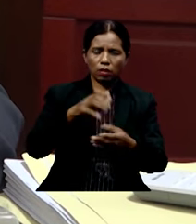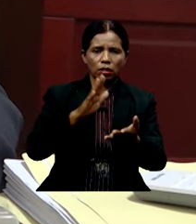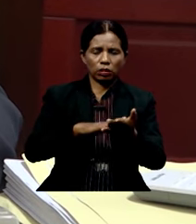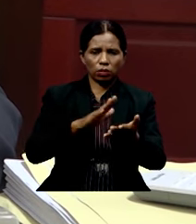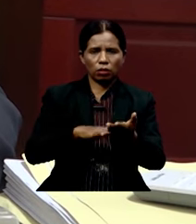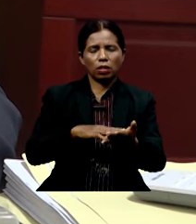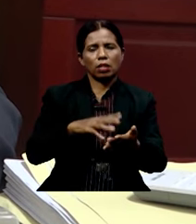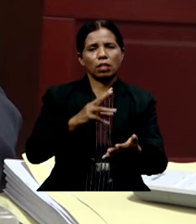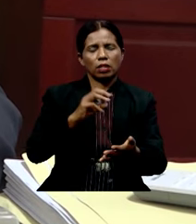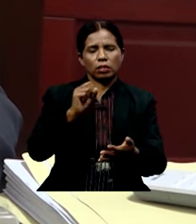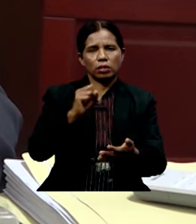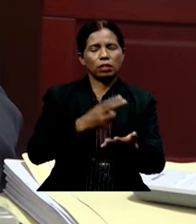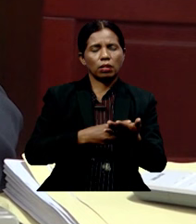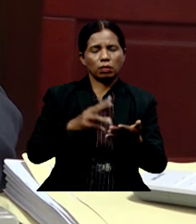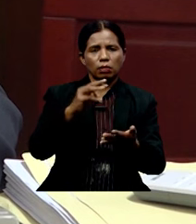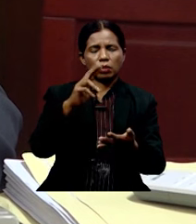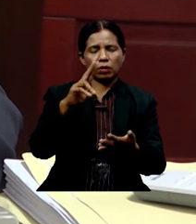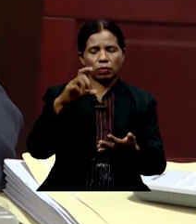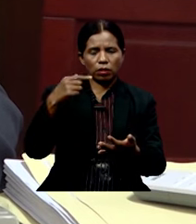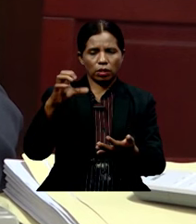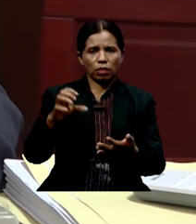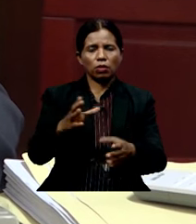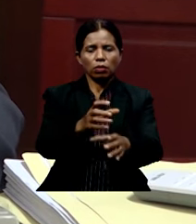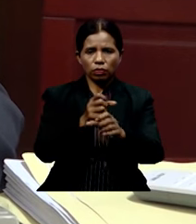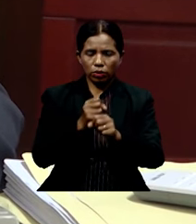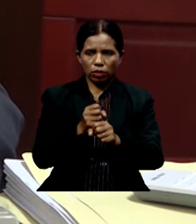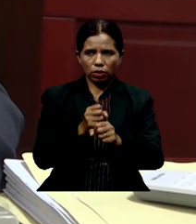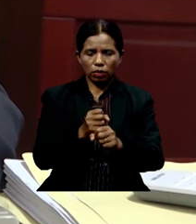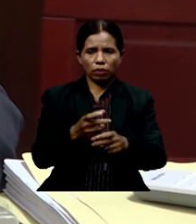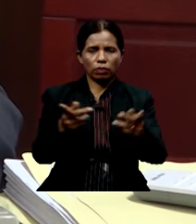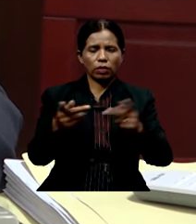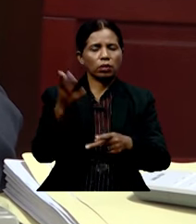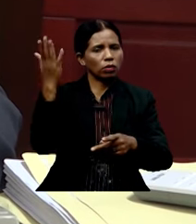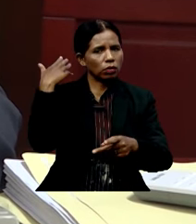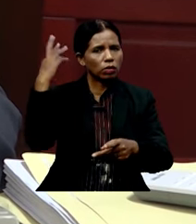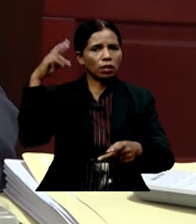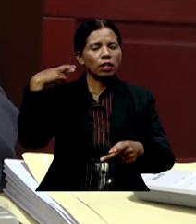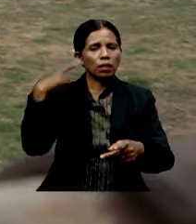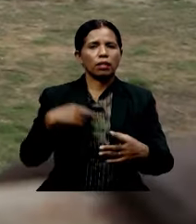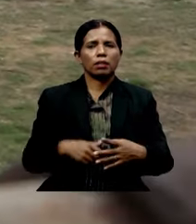Miguel. Depois di estado, governo buka resolve problema ne, foti ona fatin de ulu ke radio